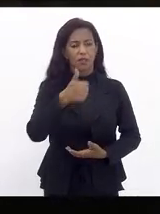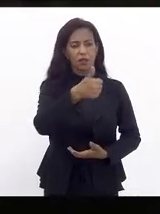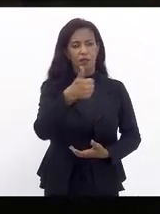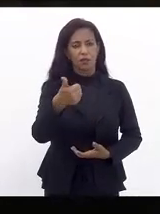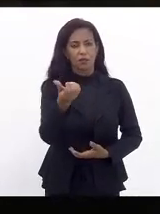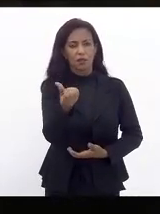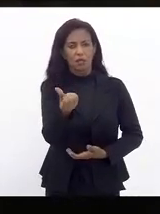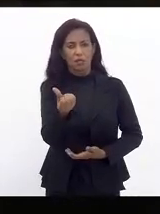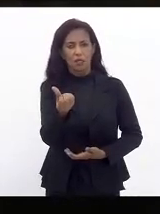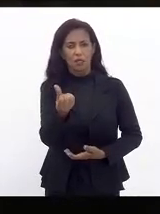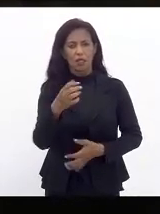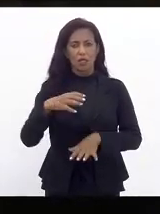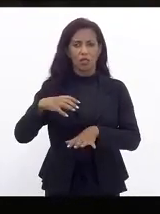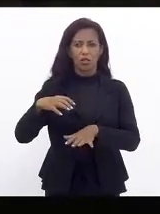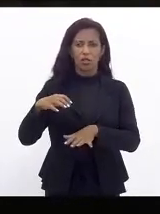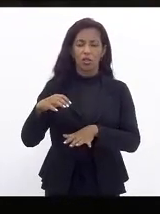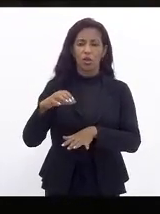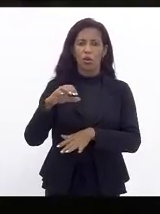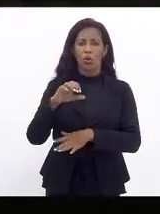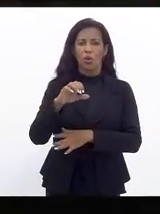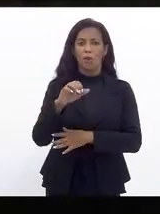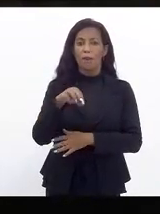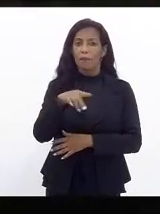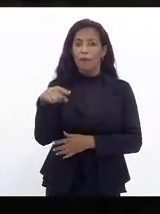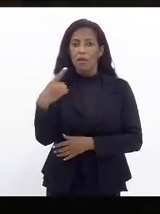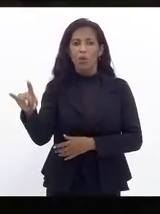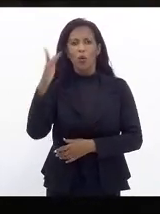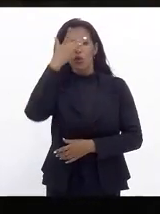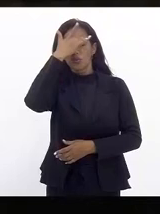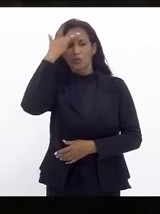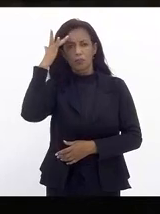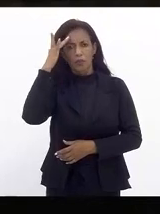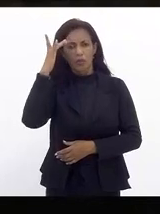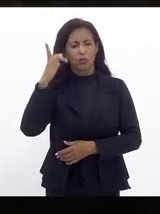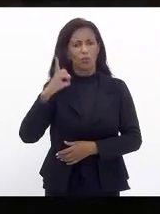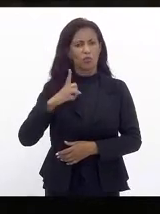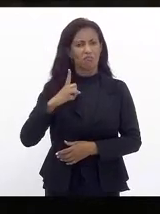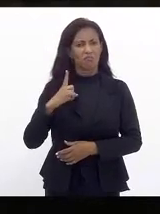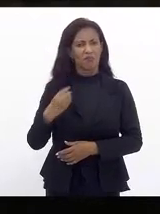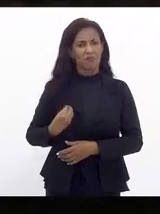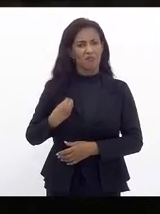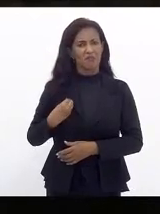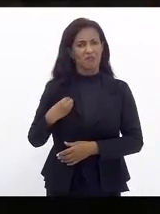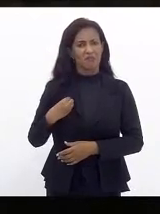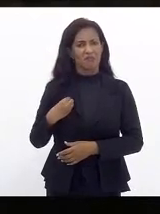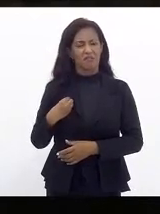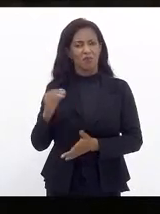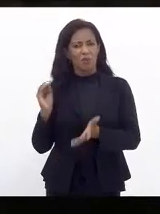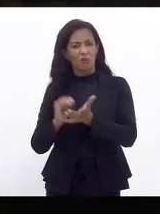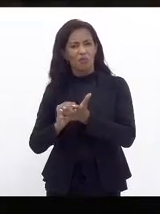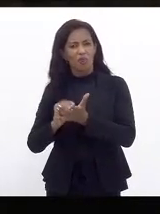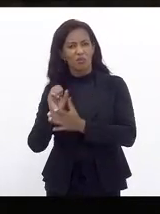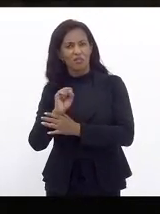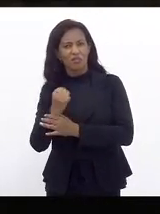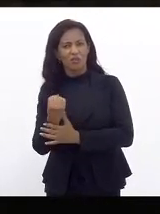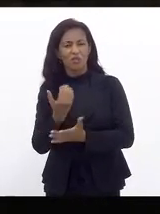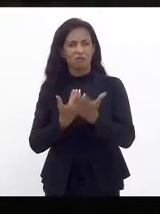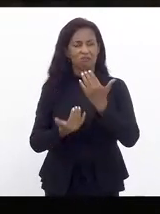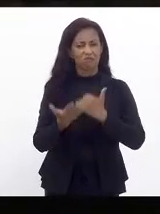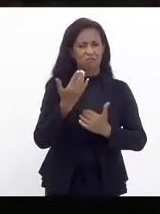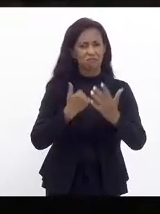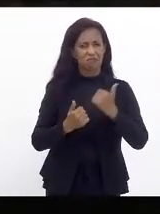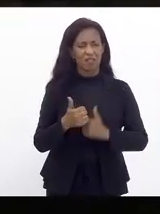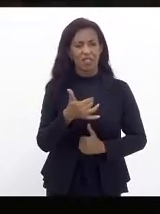116,8 milhões de pessoas convivem com algum grau de insegurança alimentar no Brasil